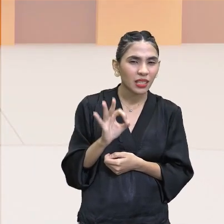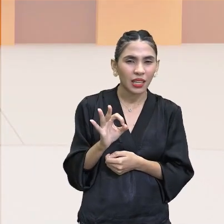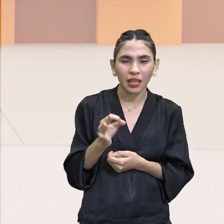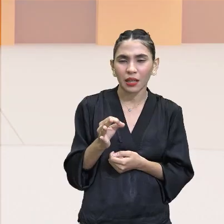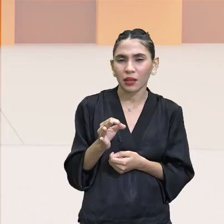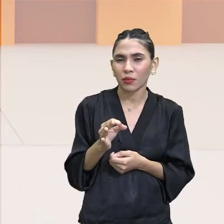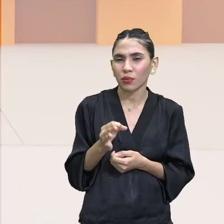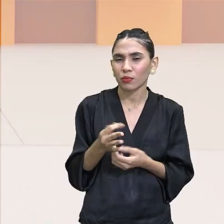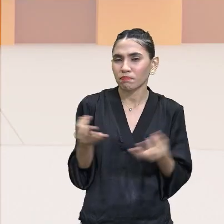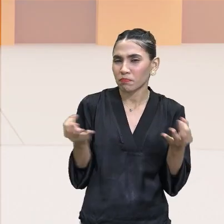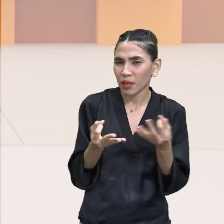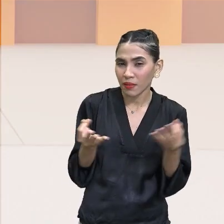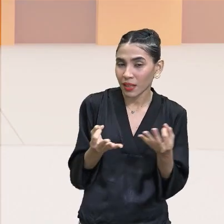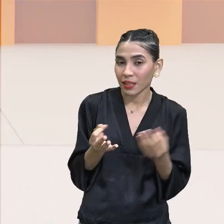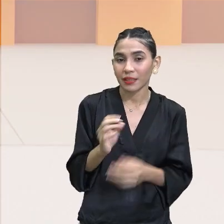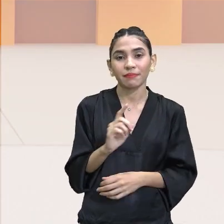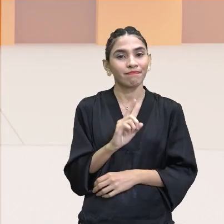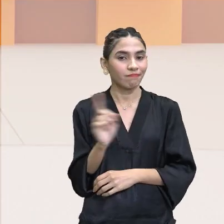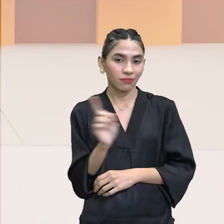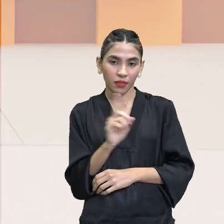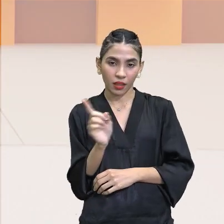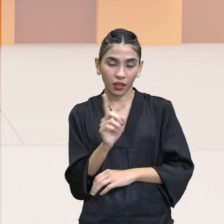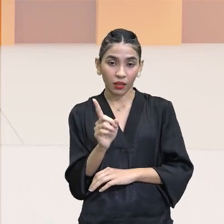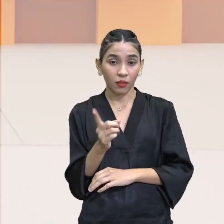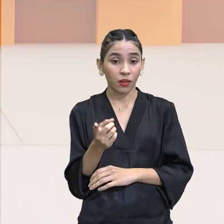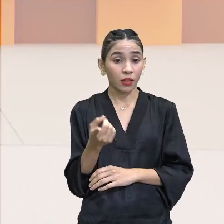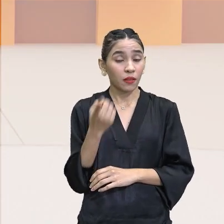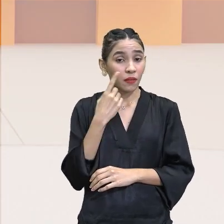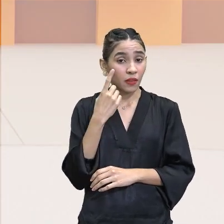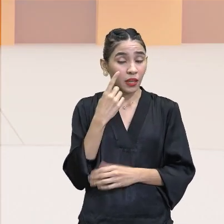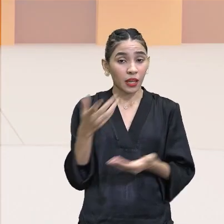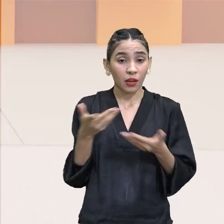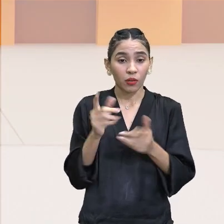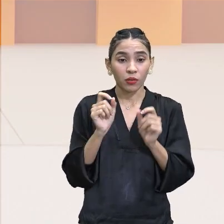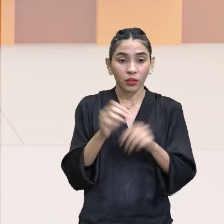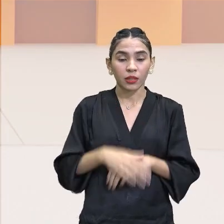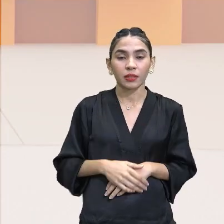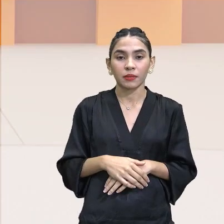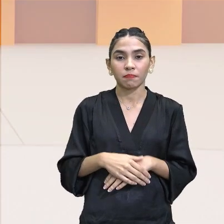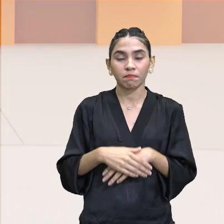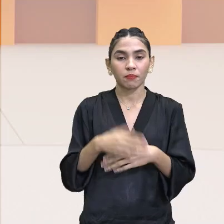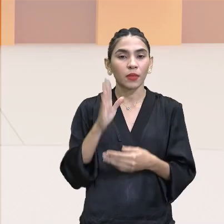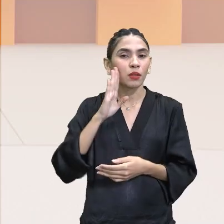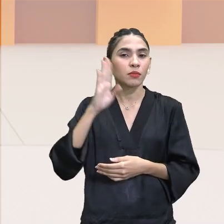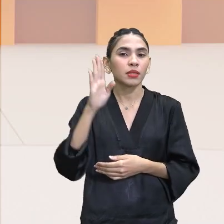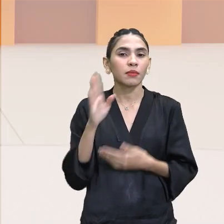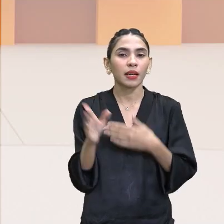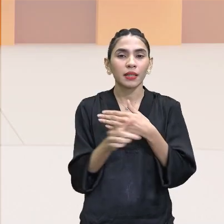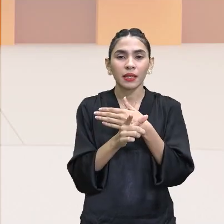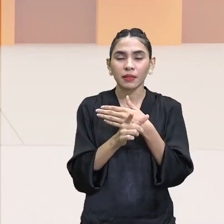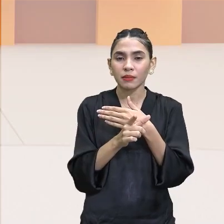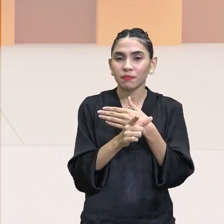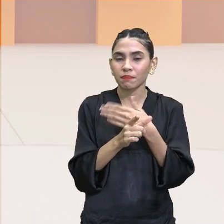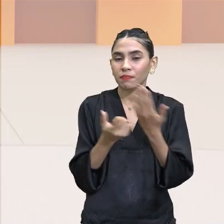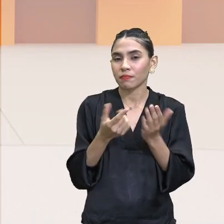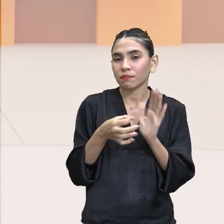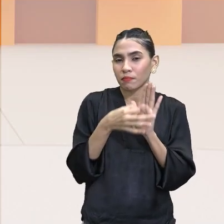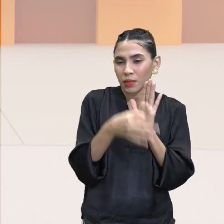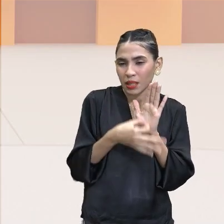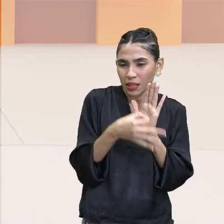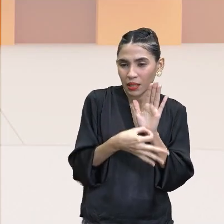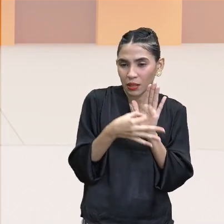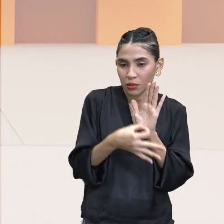que eu falei aí não, tá, pessoal? O que a gente vai ver aqui agora, quando os principais críticos da questão, como a gente vai ver na próxima tela,